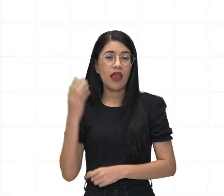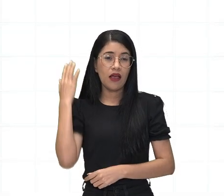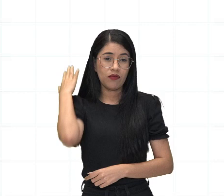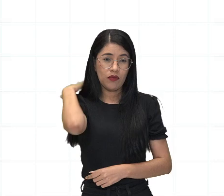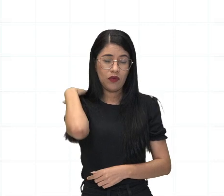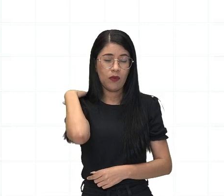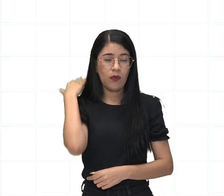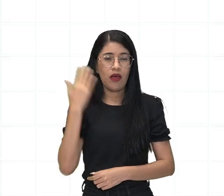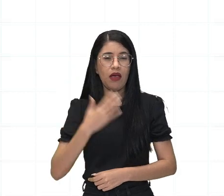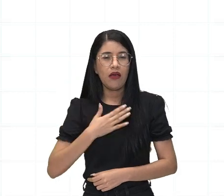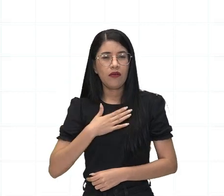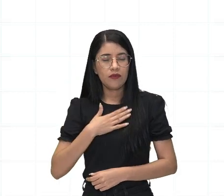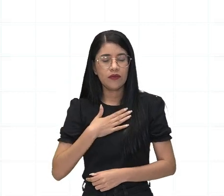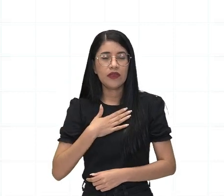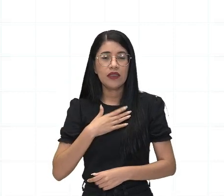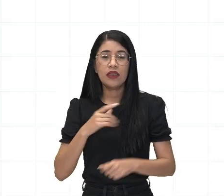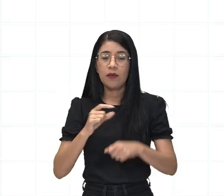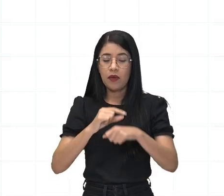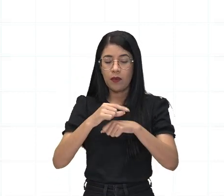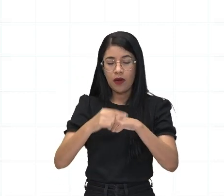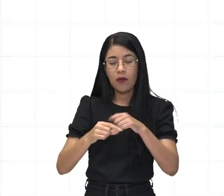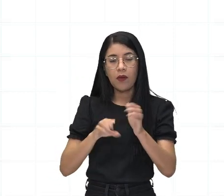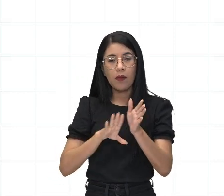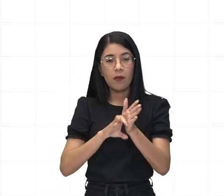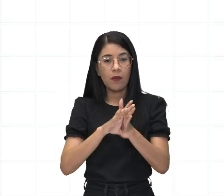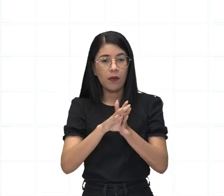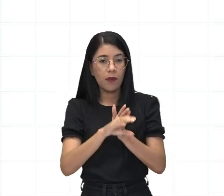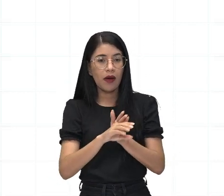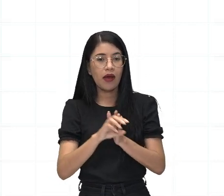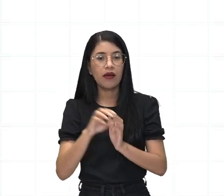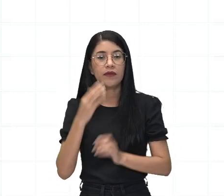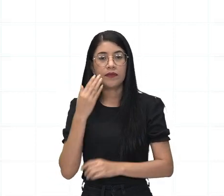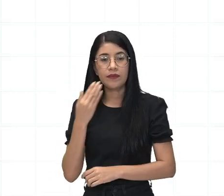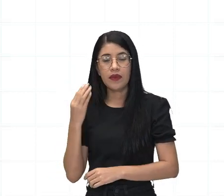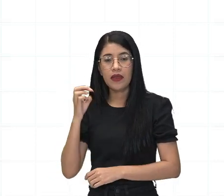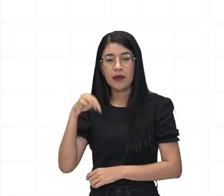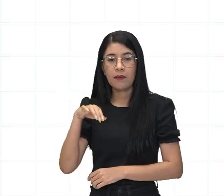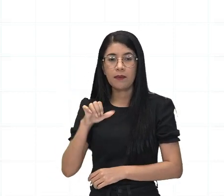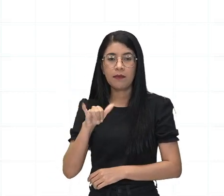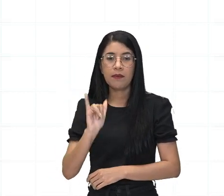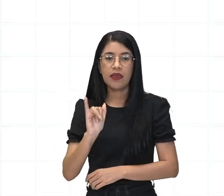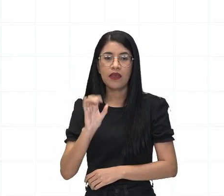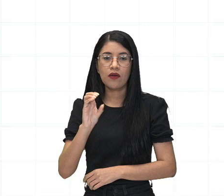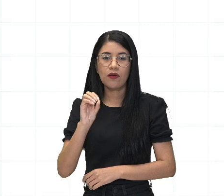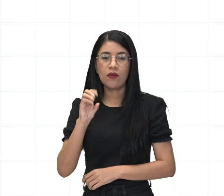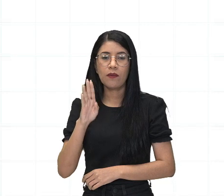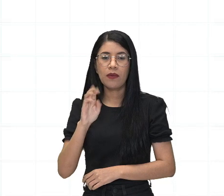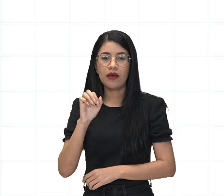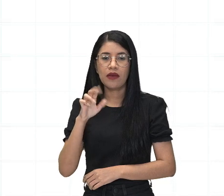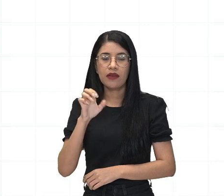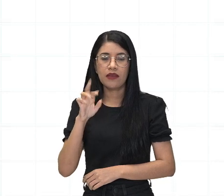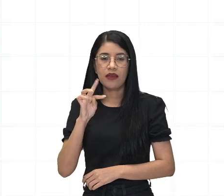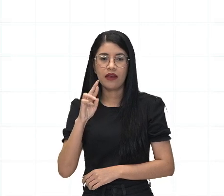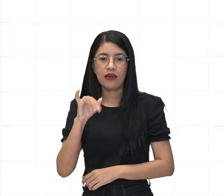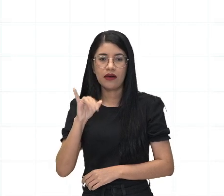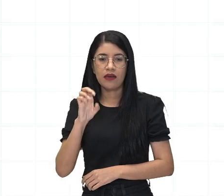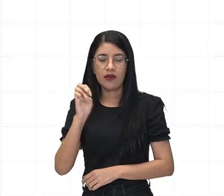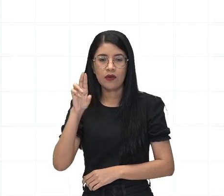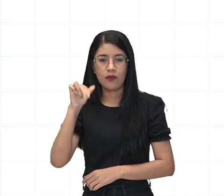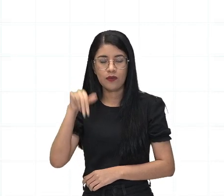O micro-organismo é uma bactéria, Mycobacterium tuberculosis. A forma